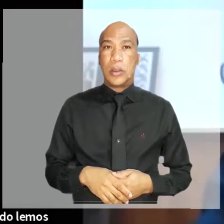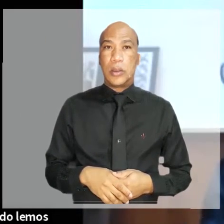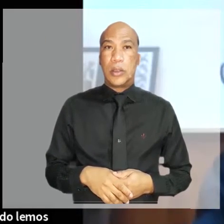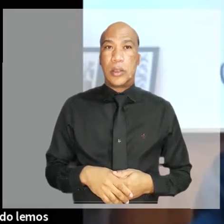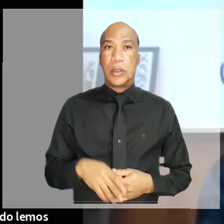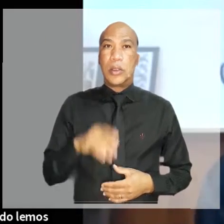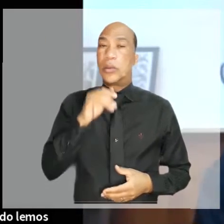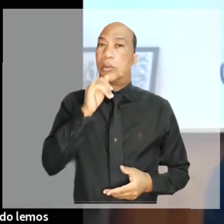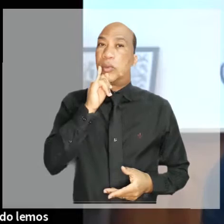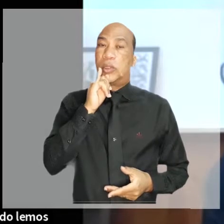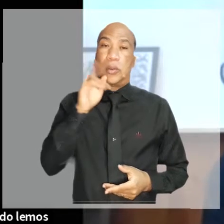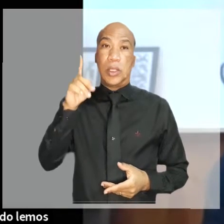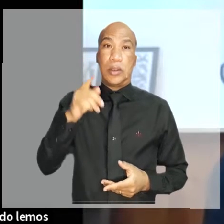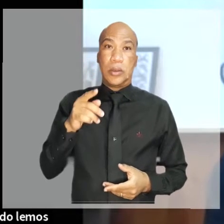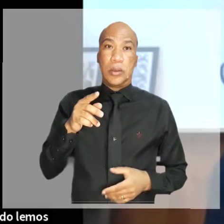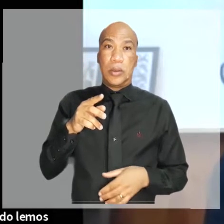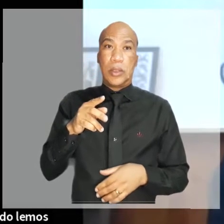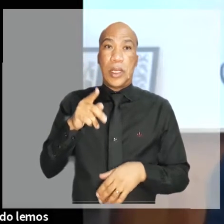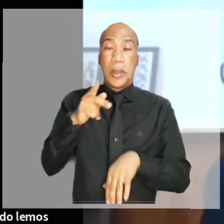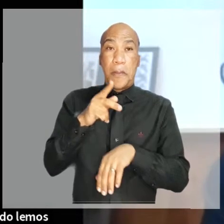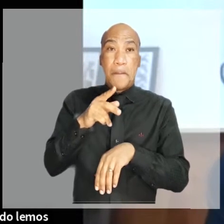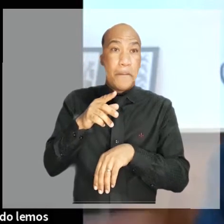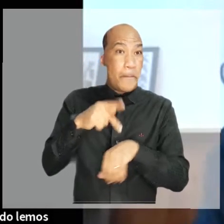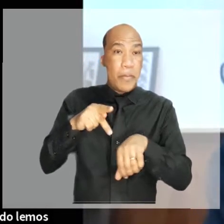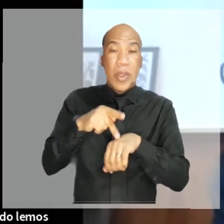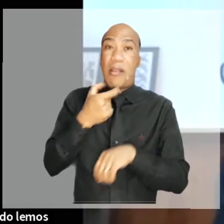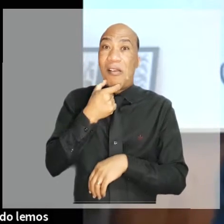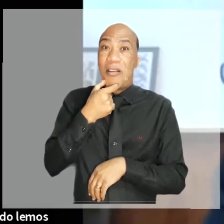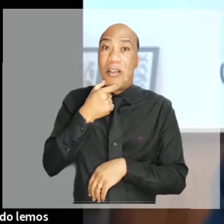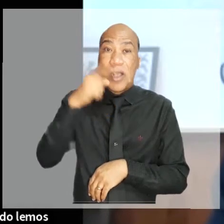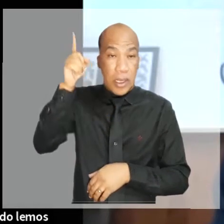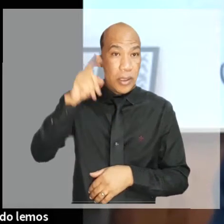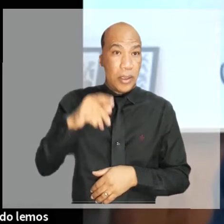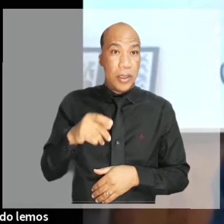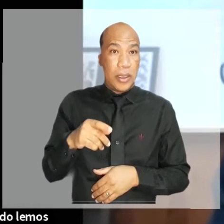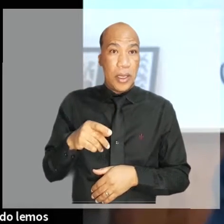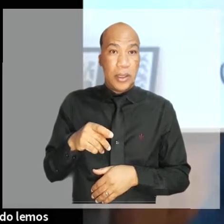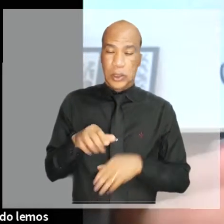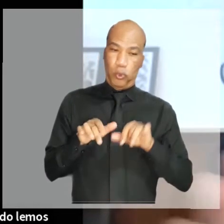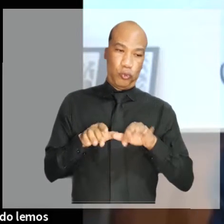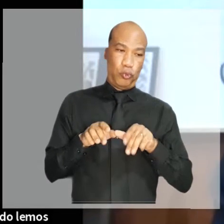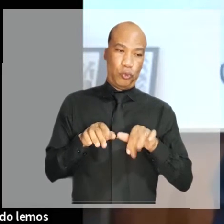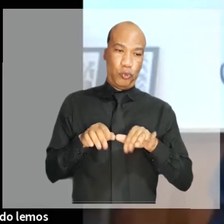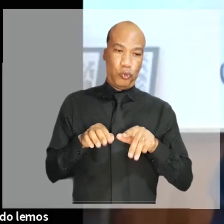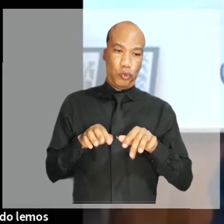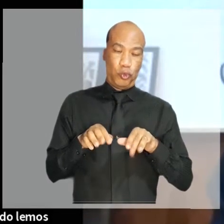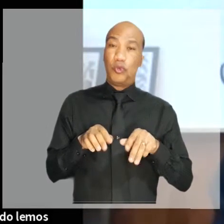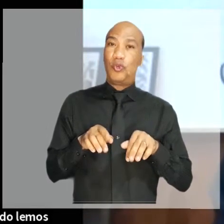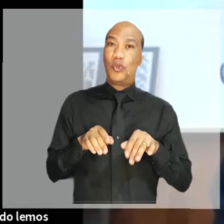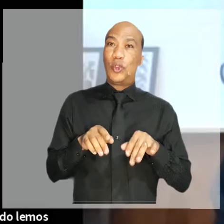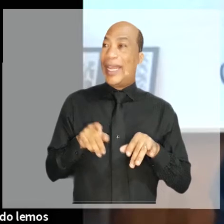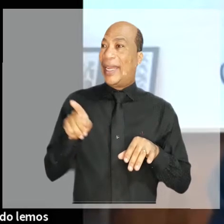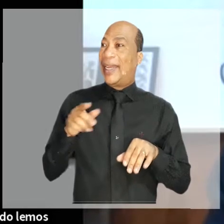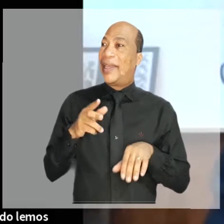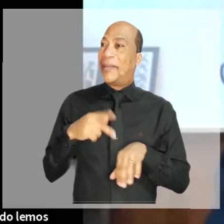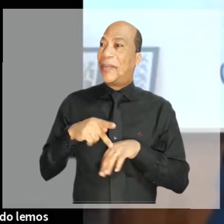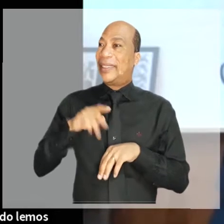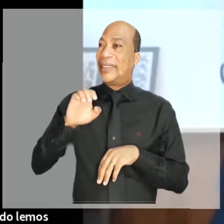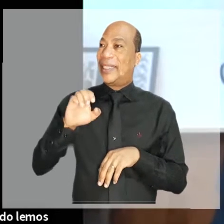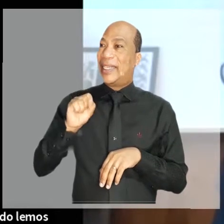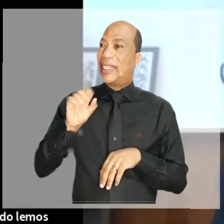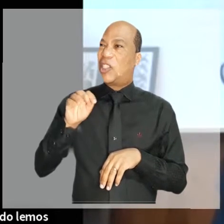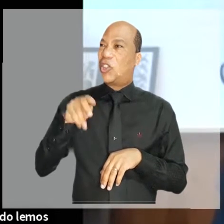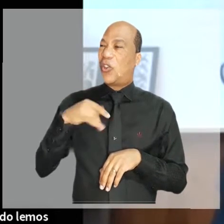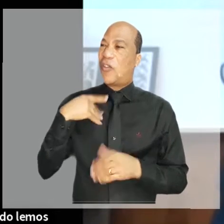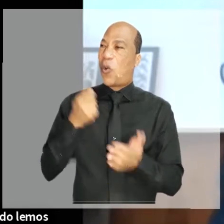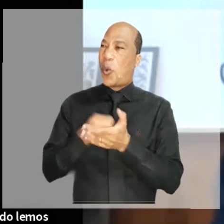negócios na Estônia, porque a Estônia faz parte da União Europeia, estão fazendo isso digitalmente. Então, essa transformação é extraordinária.